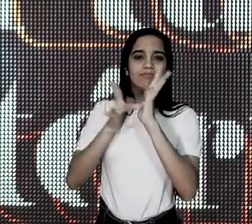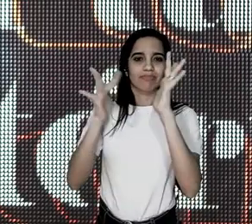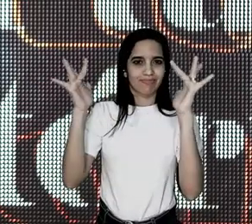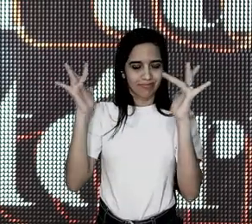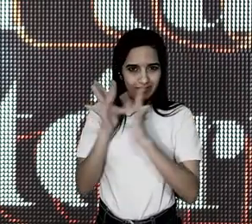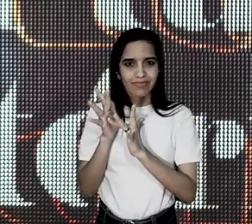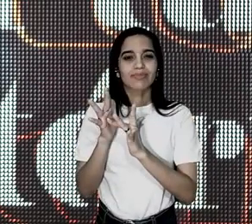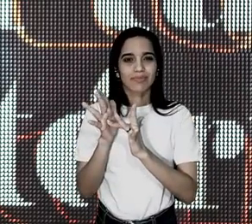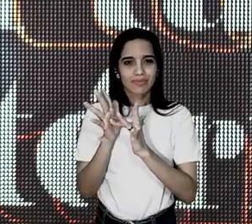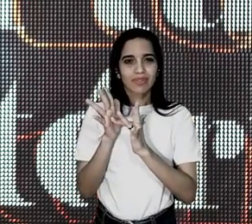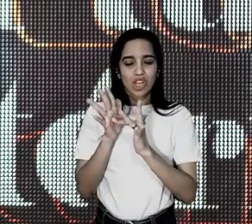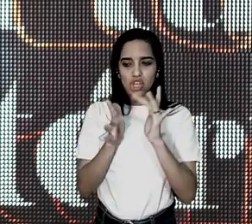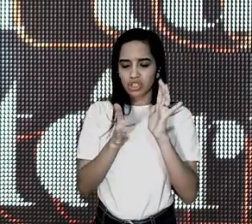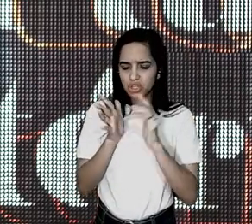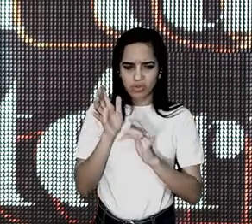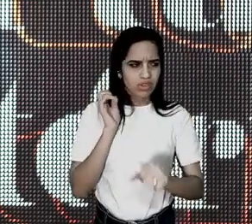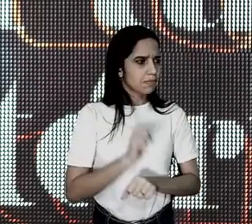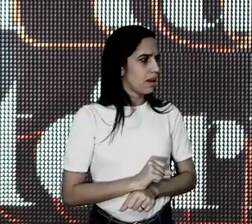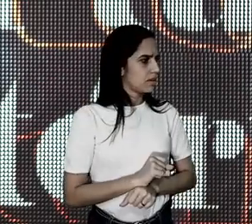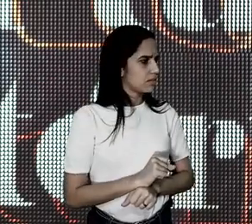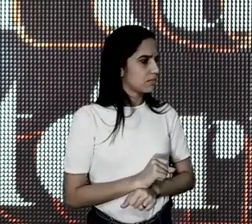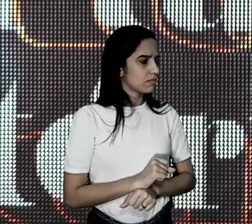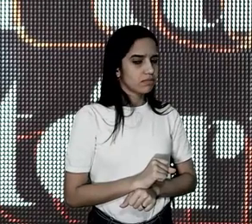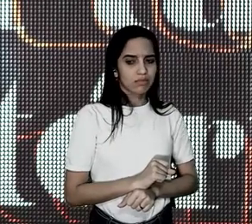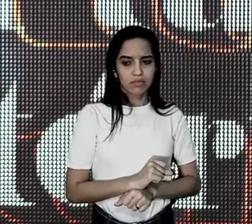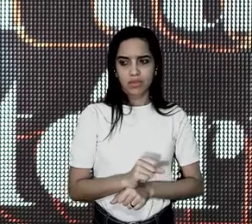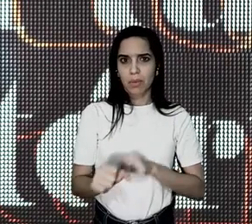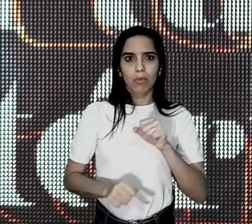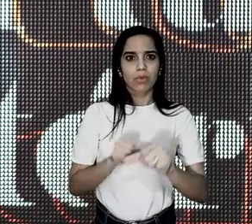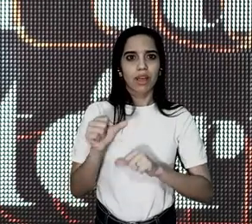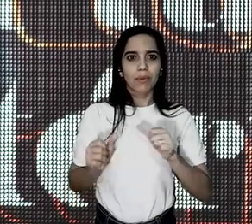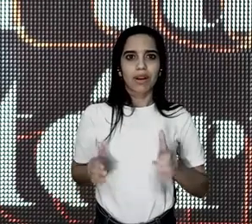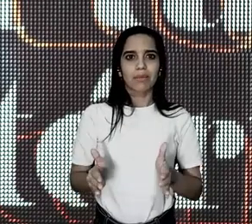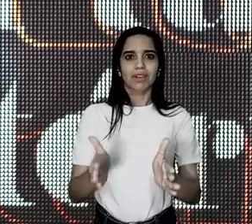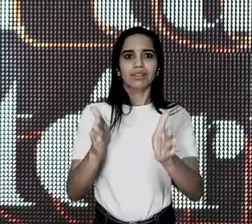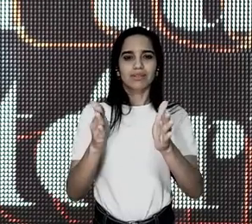elas fazem Jesus parar a história, mudar a rota.